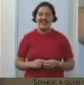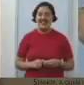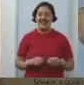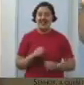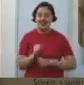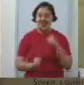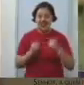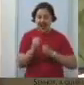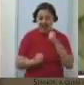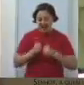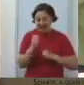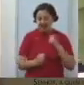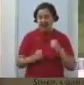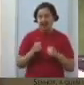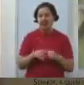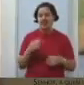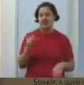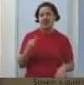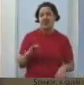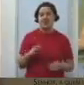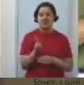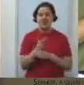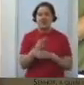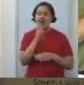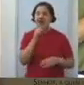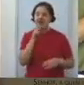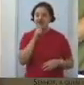enfiou o rabo no meio das pernas e foi correndo atrás de água.